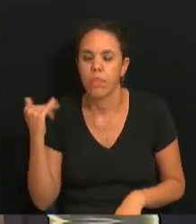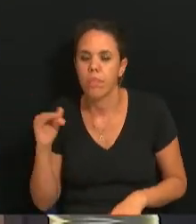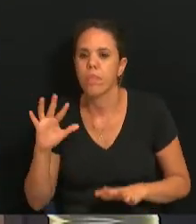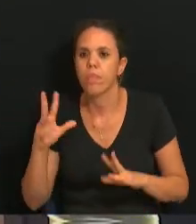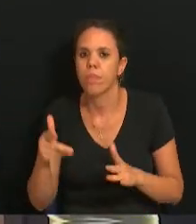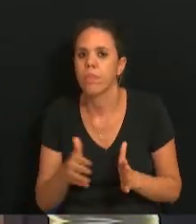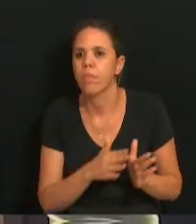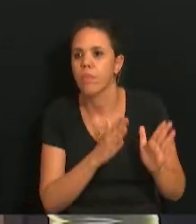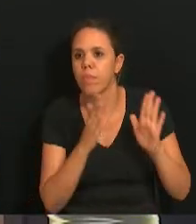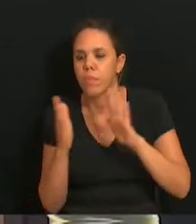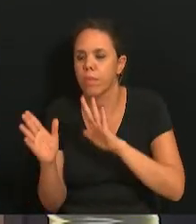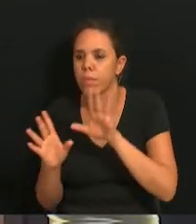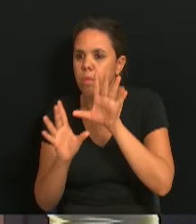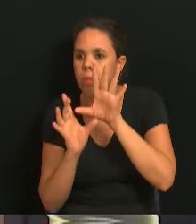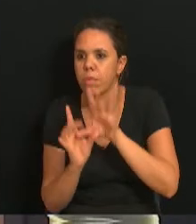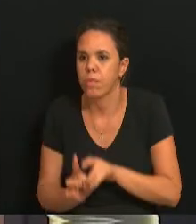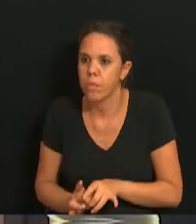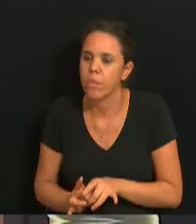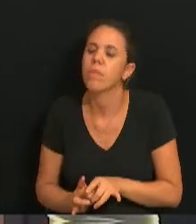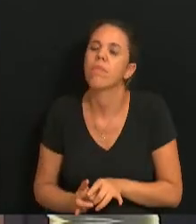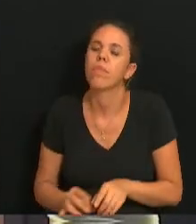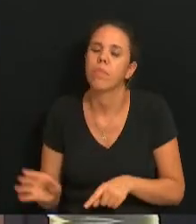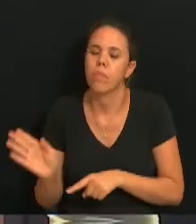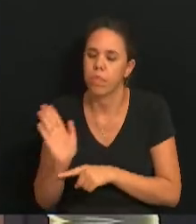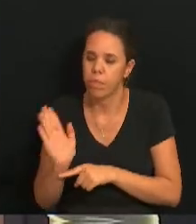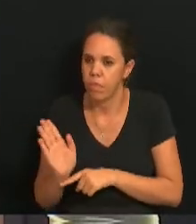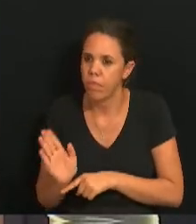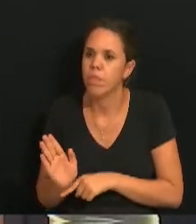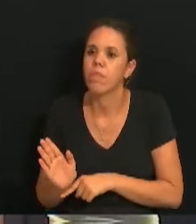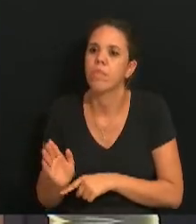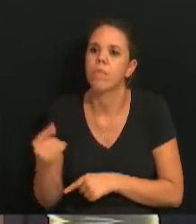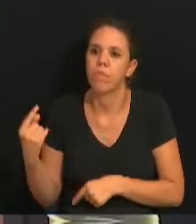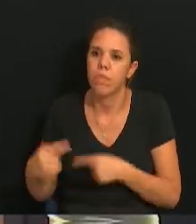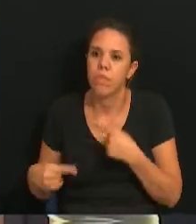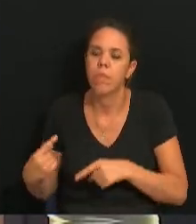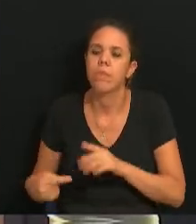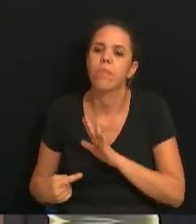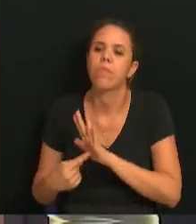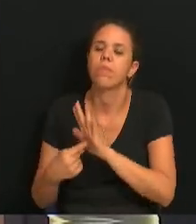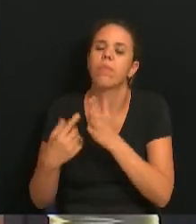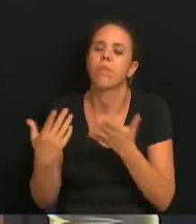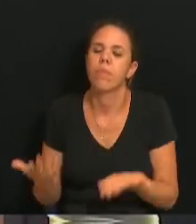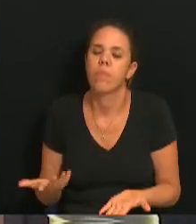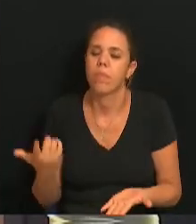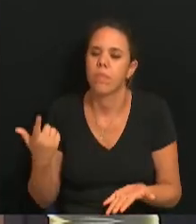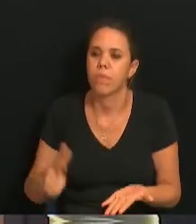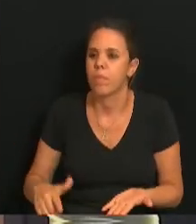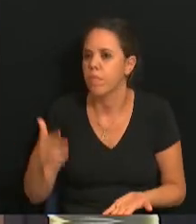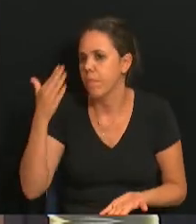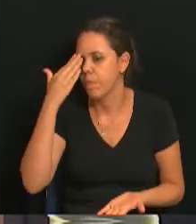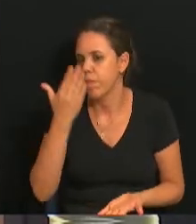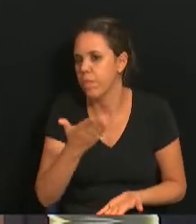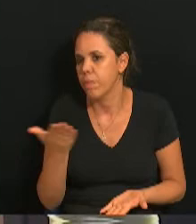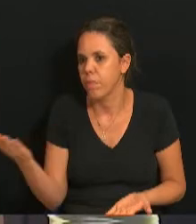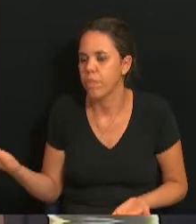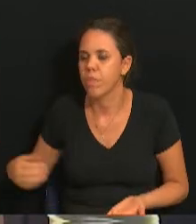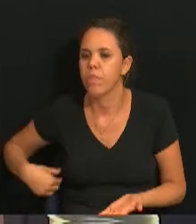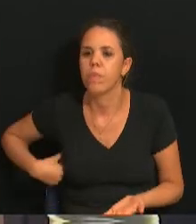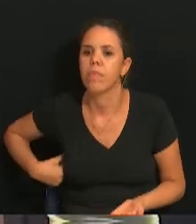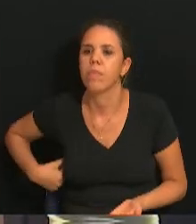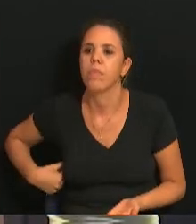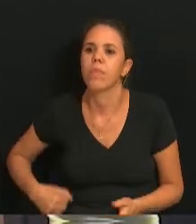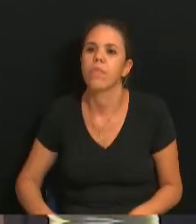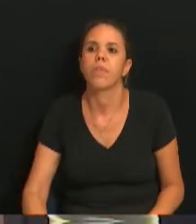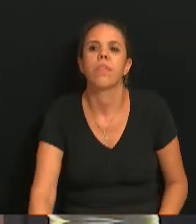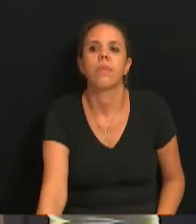o contexto aqui desses vídeos e todo o debate apresentado. Quero mais uma vez agradecer aos debatedores aqui,